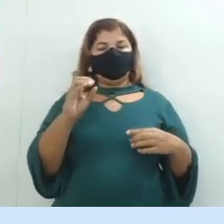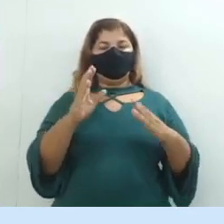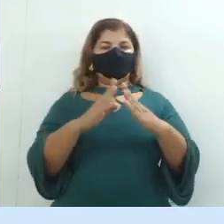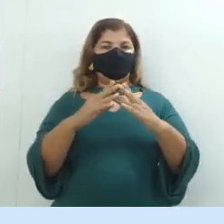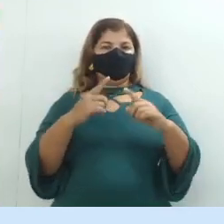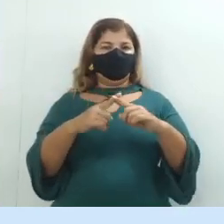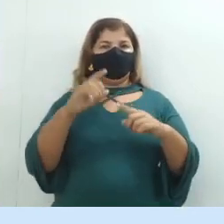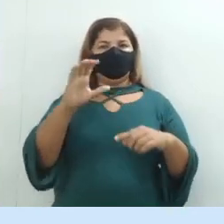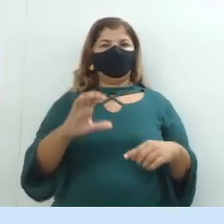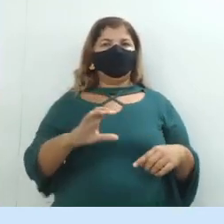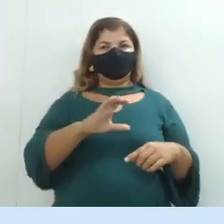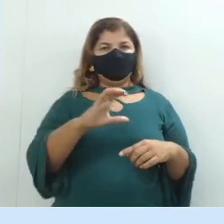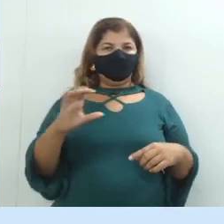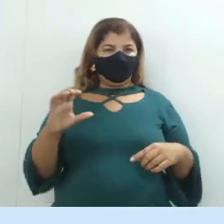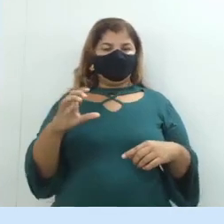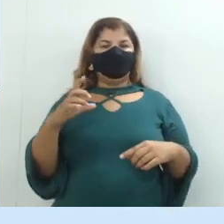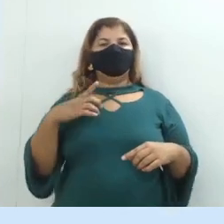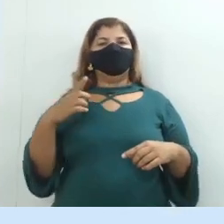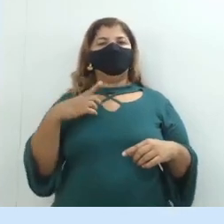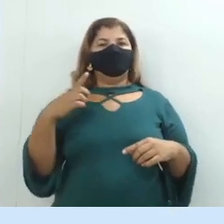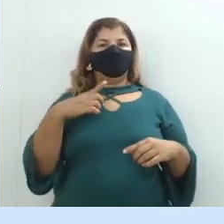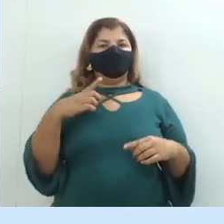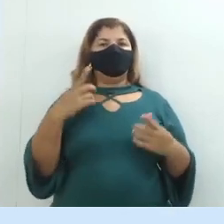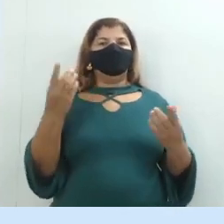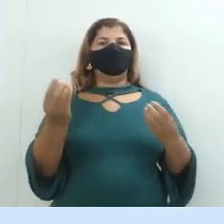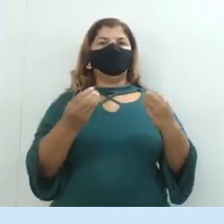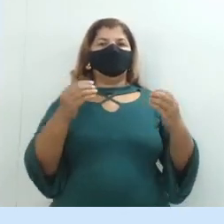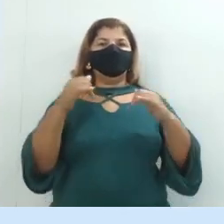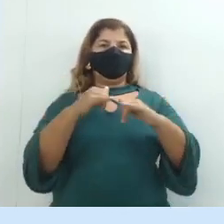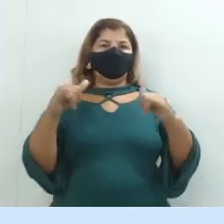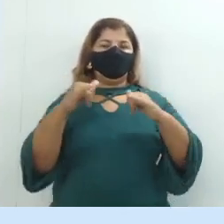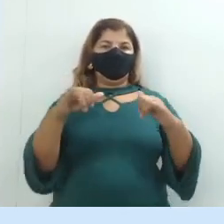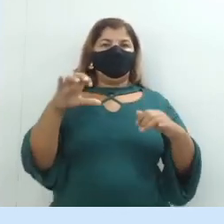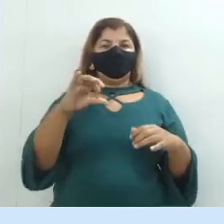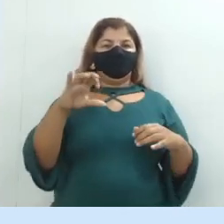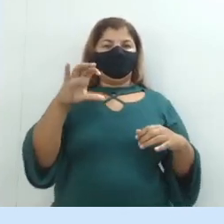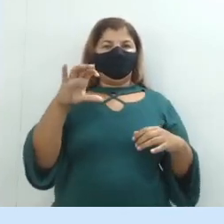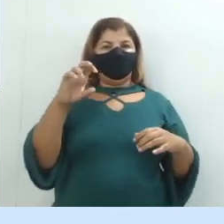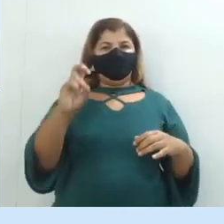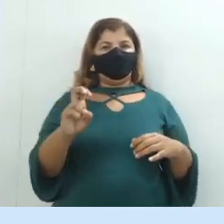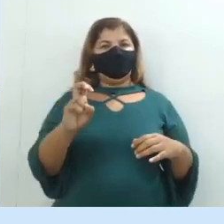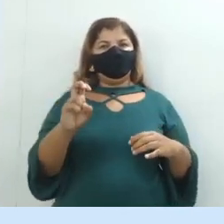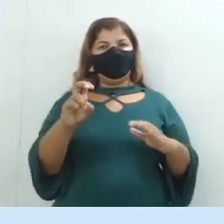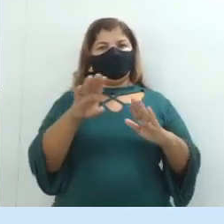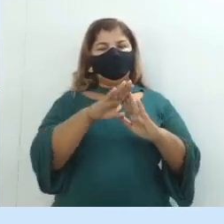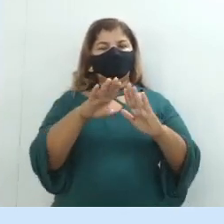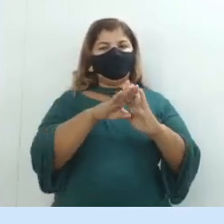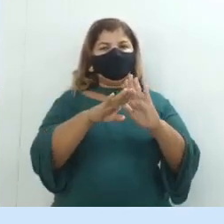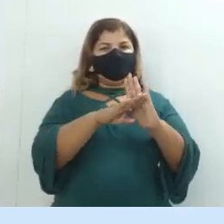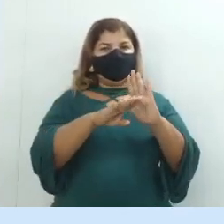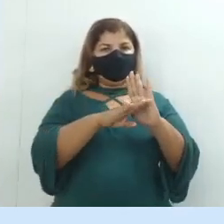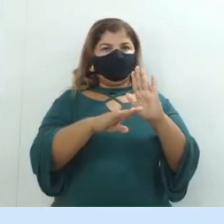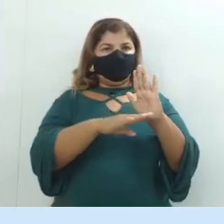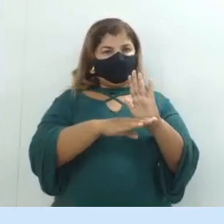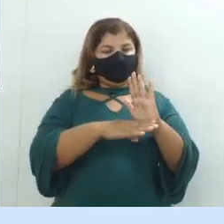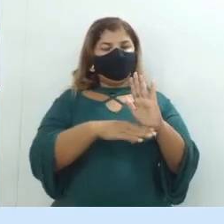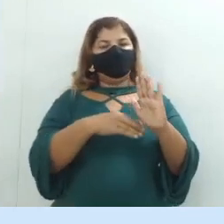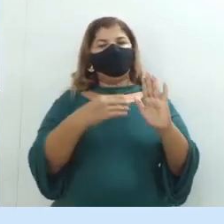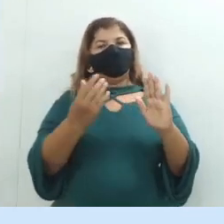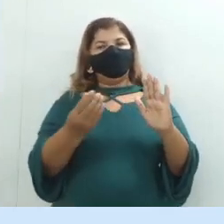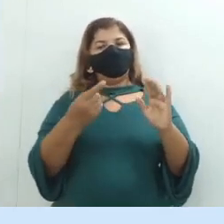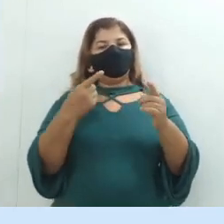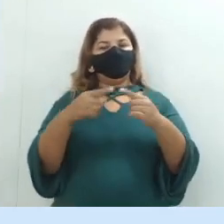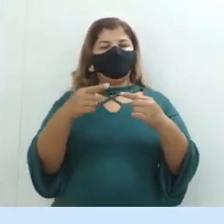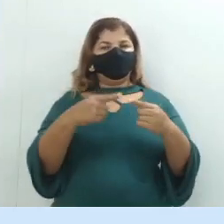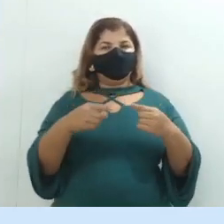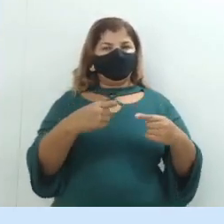Um rompimento que se marcou com a publicação das 95 teses, onde Lutero escreve 95 pontos de